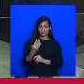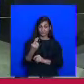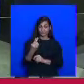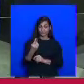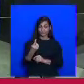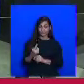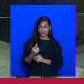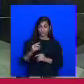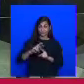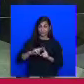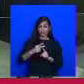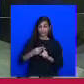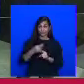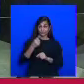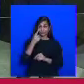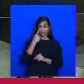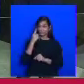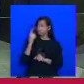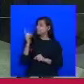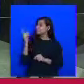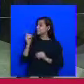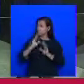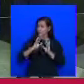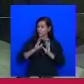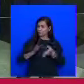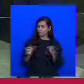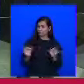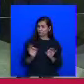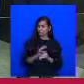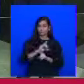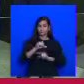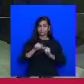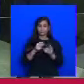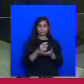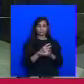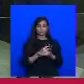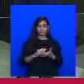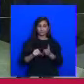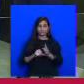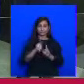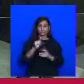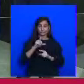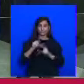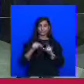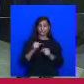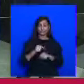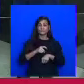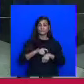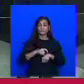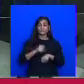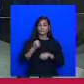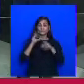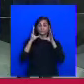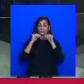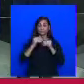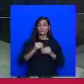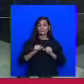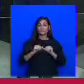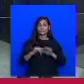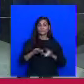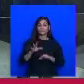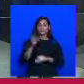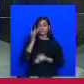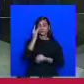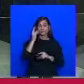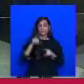2421 da dupla cena. Já foi realizado o sorteio da Quina, o primeiro sorteio na faixa das 20 horas, contou com